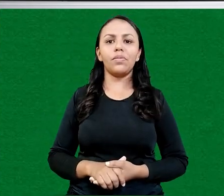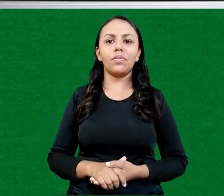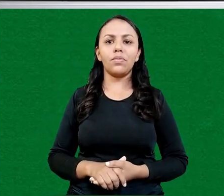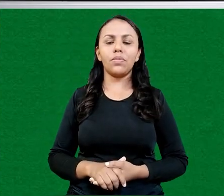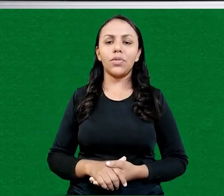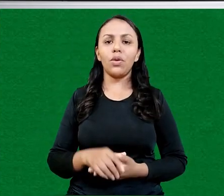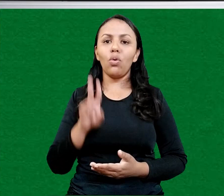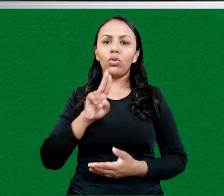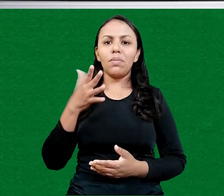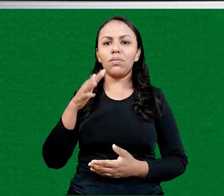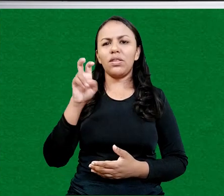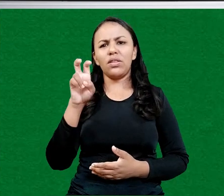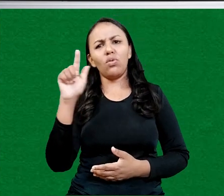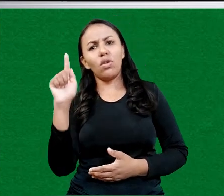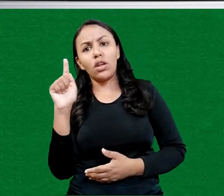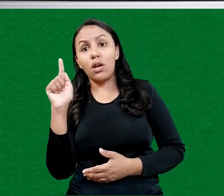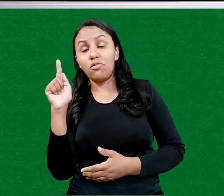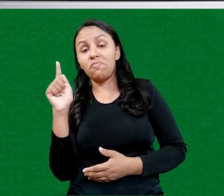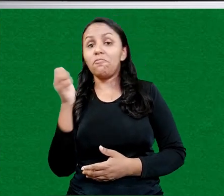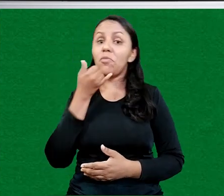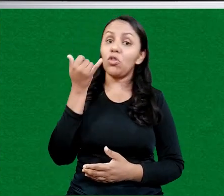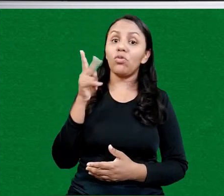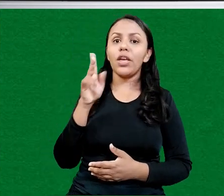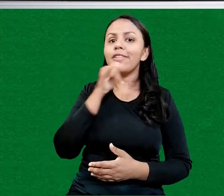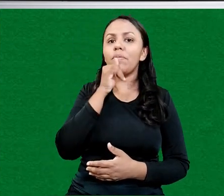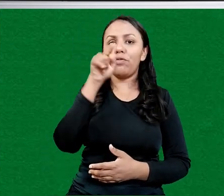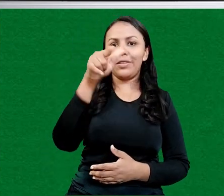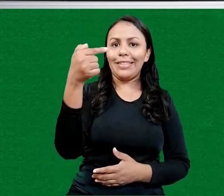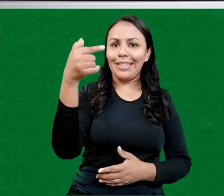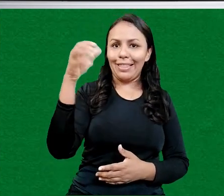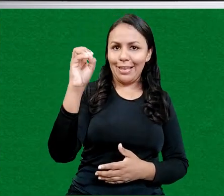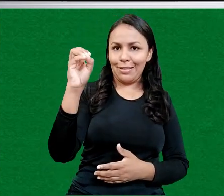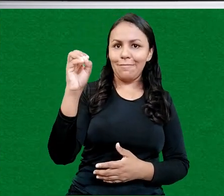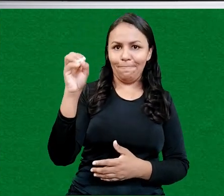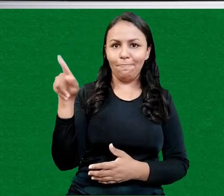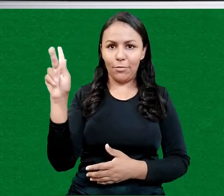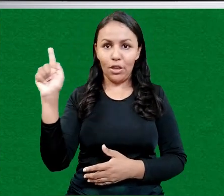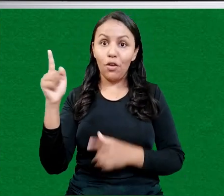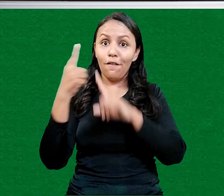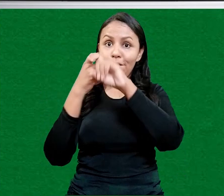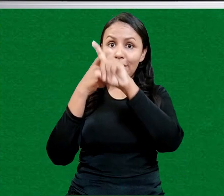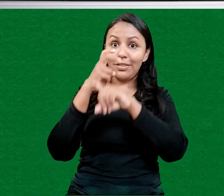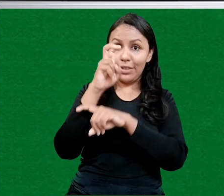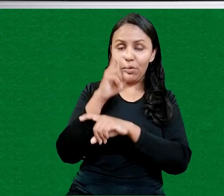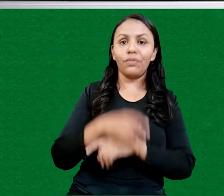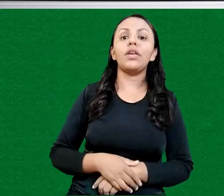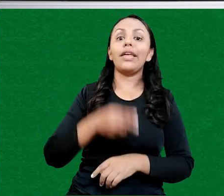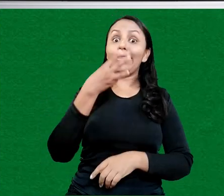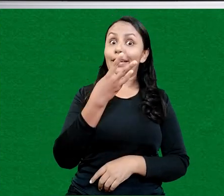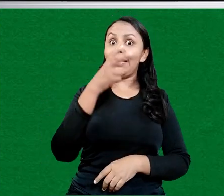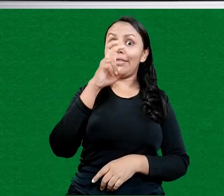consumo, né, em torno de 5 gramas por quilo de peso. Se você pesa 70 quilos, vezes 5 dá 350 gramas de